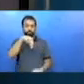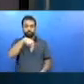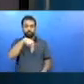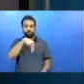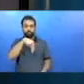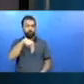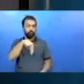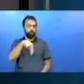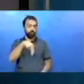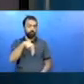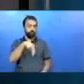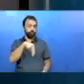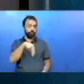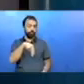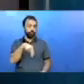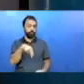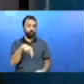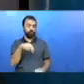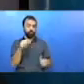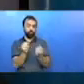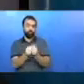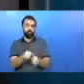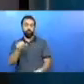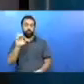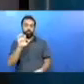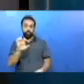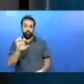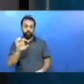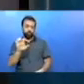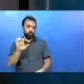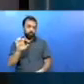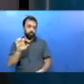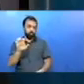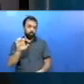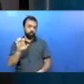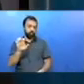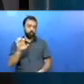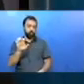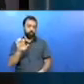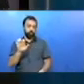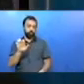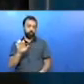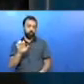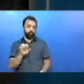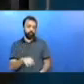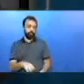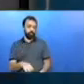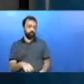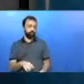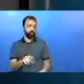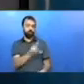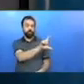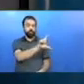N, que o sonzinho sai pelo nariz. E ela dá a mão para uma vogal. Que vogal? Olhem, né. Vogal E, né? Boné. Tem né